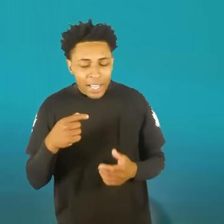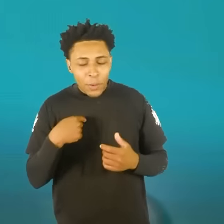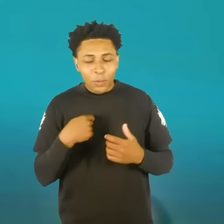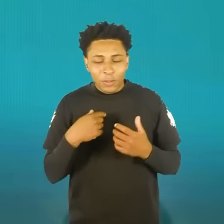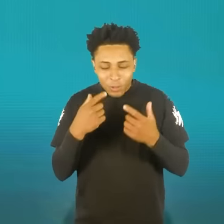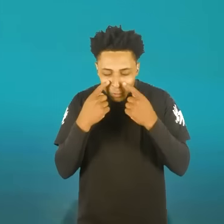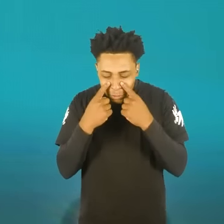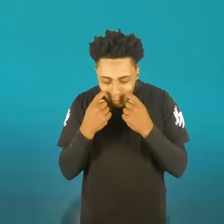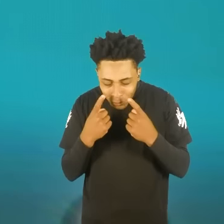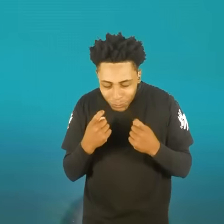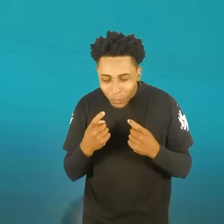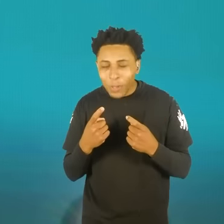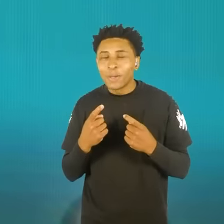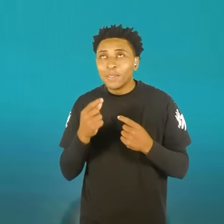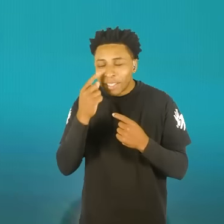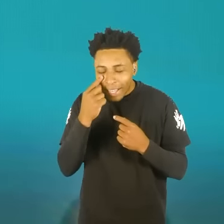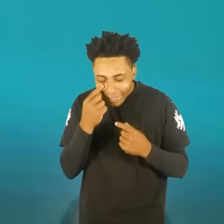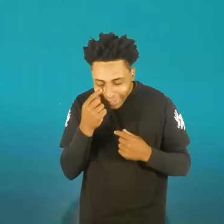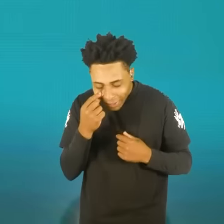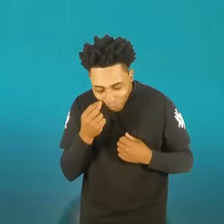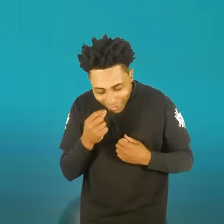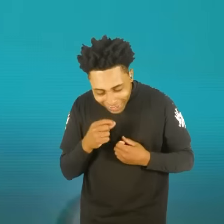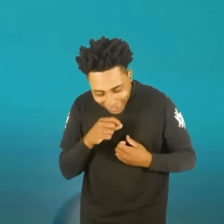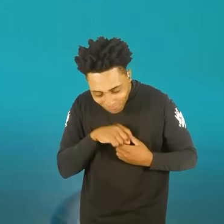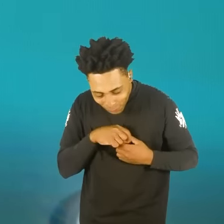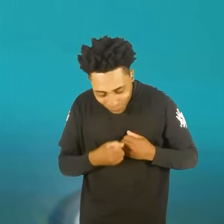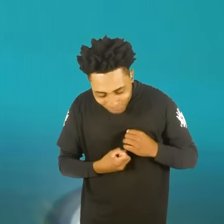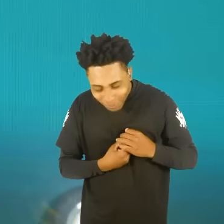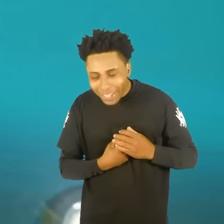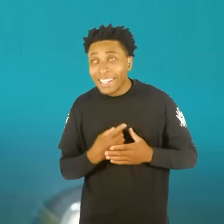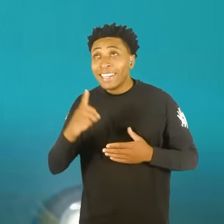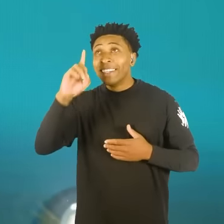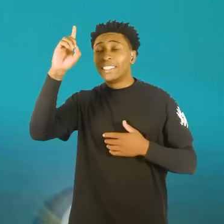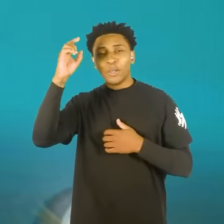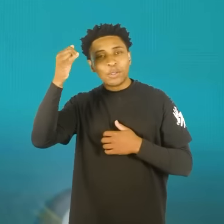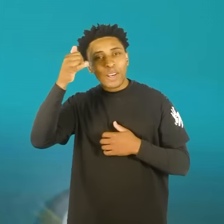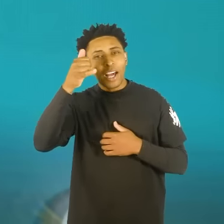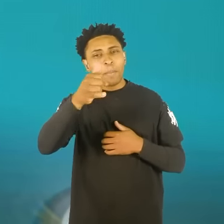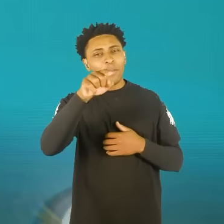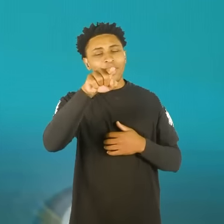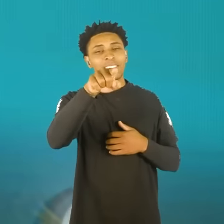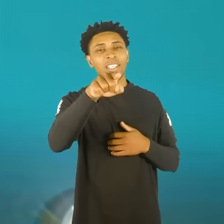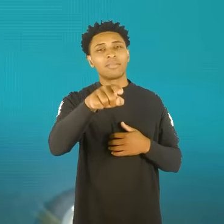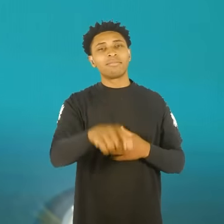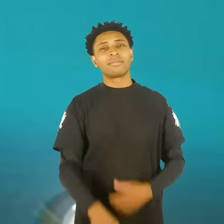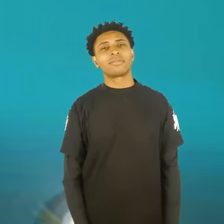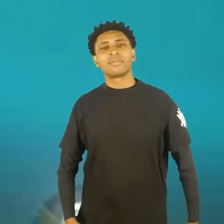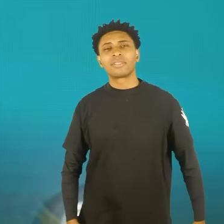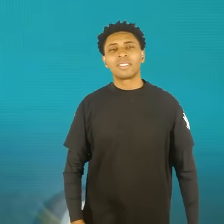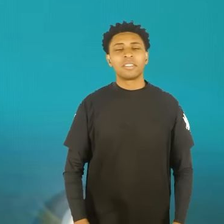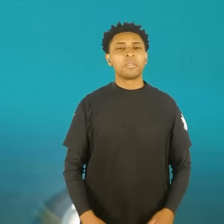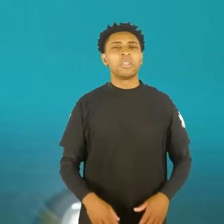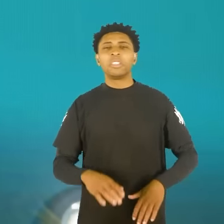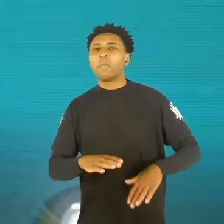é semente, toda perseguição é semente. Deus hoje vai dizer para você: eu não ligo se você